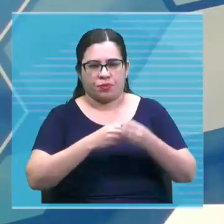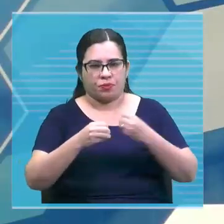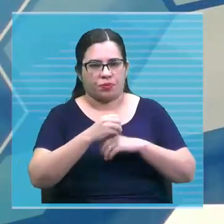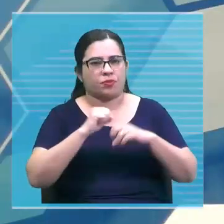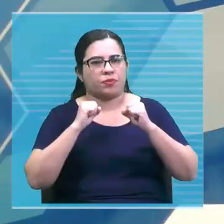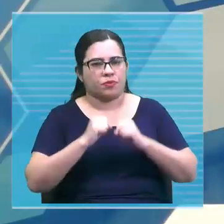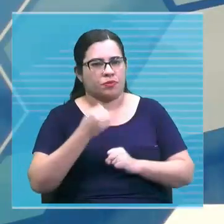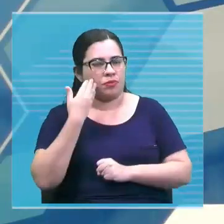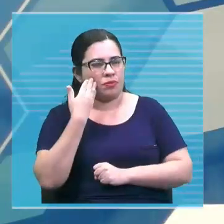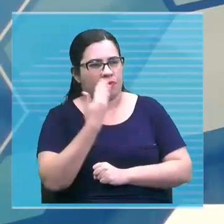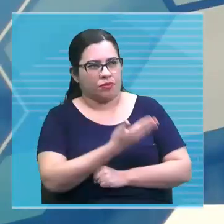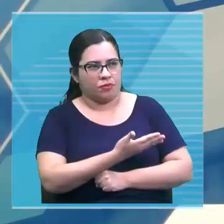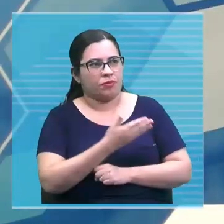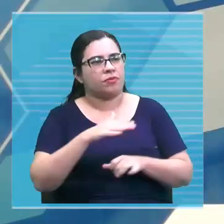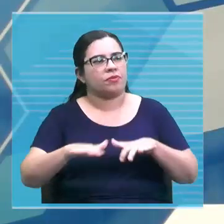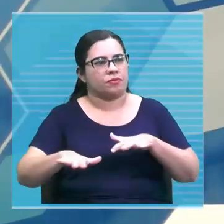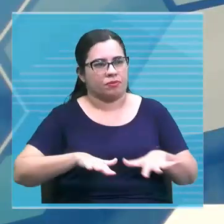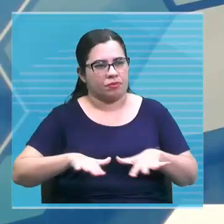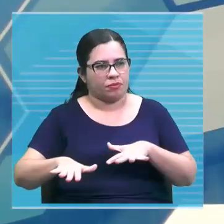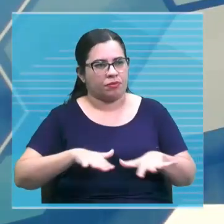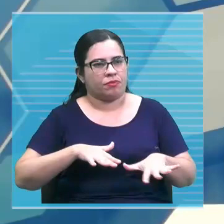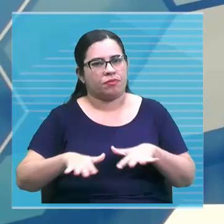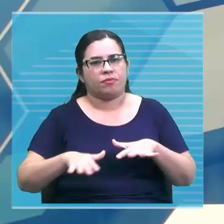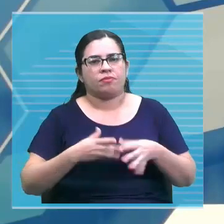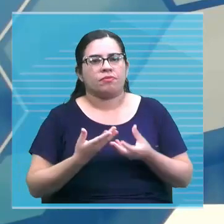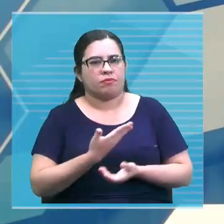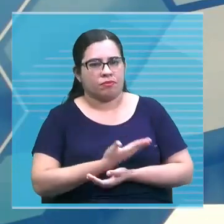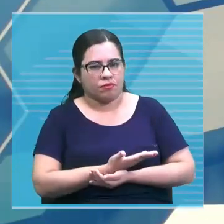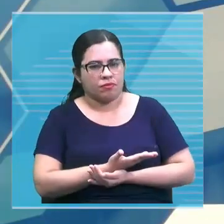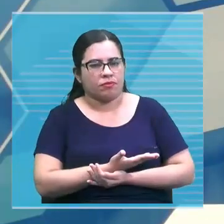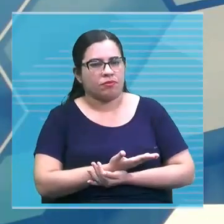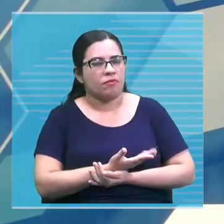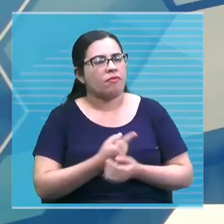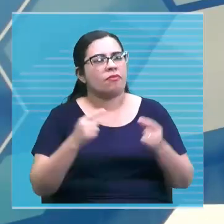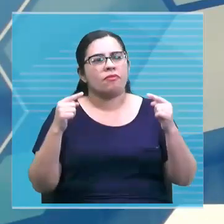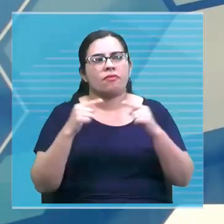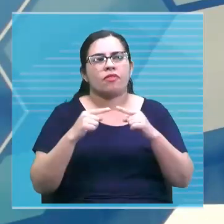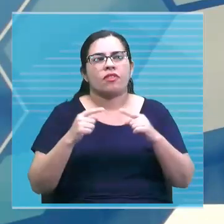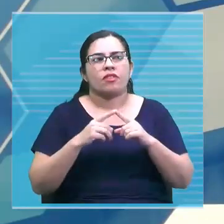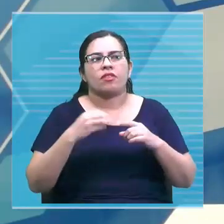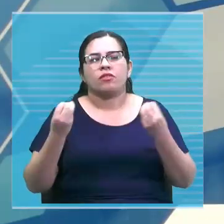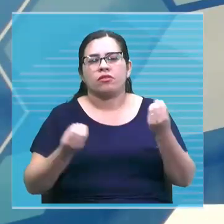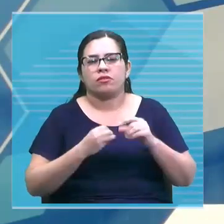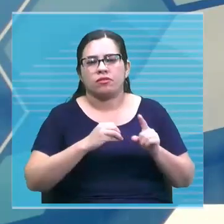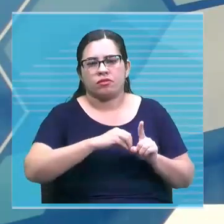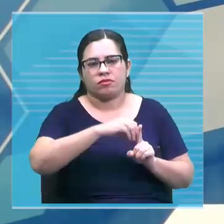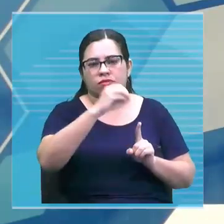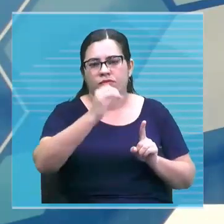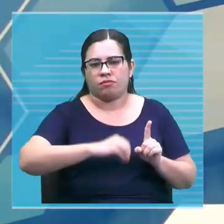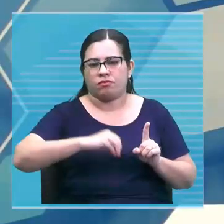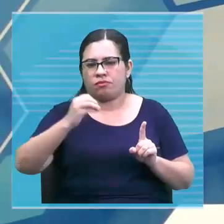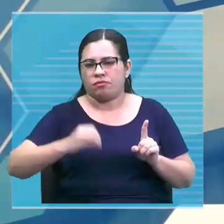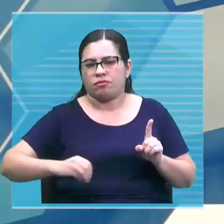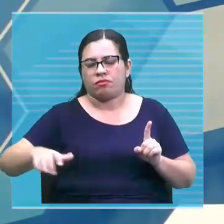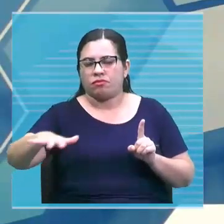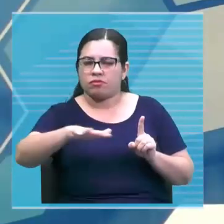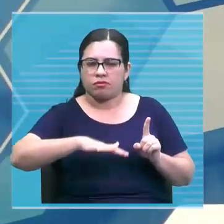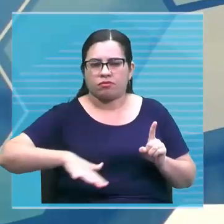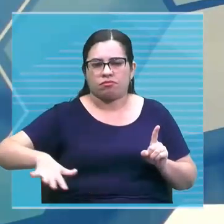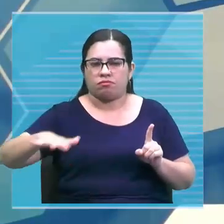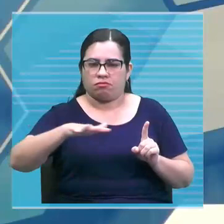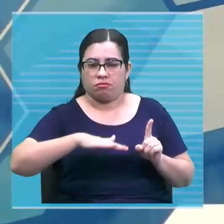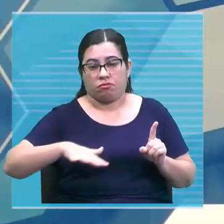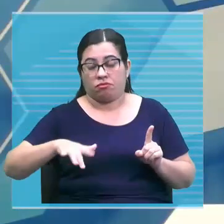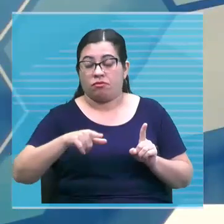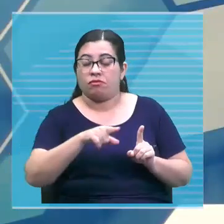esse movimento de subida e se da partícula faz a onda se transmitir para o lado e aí é